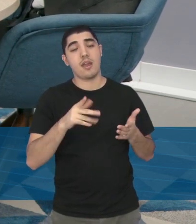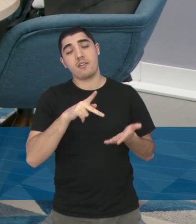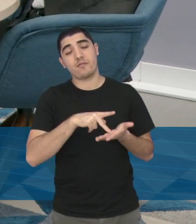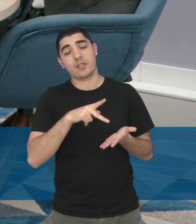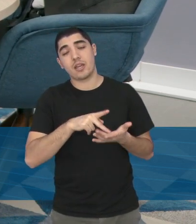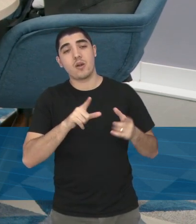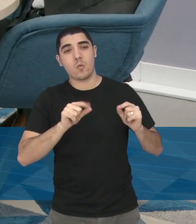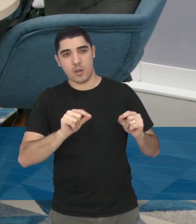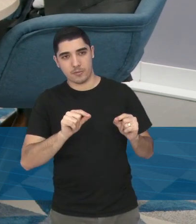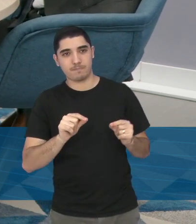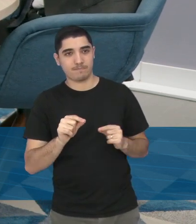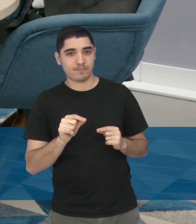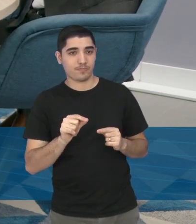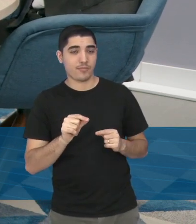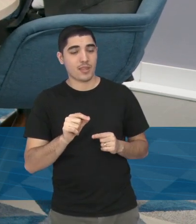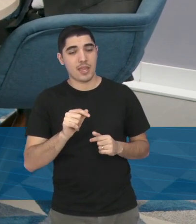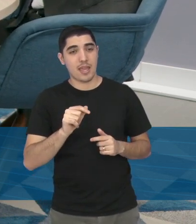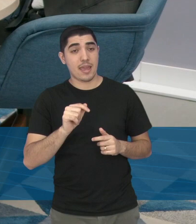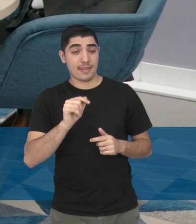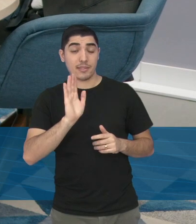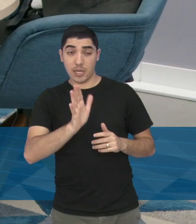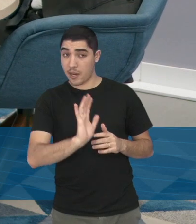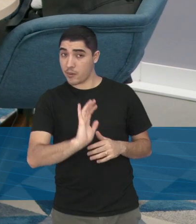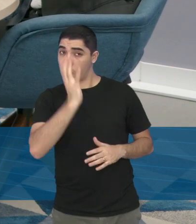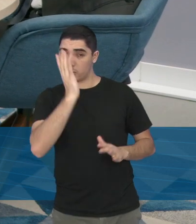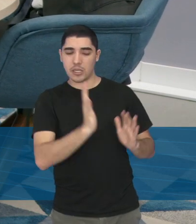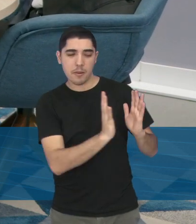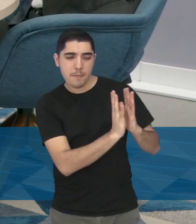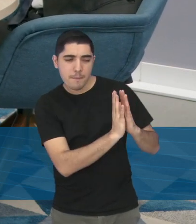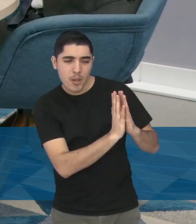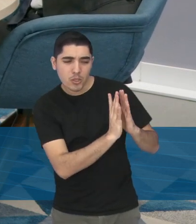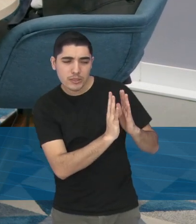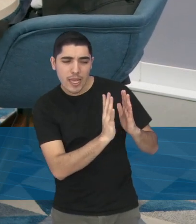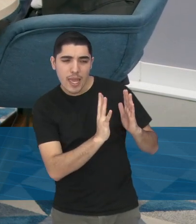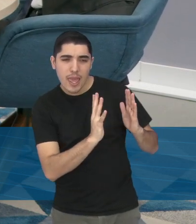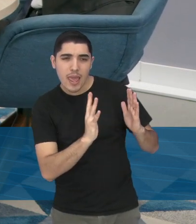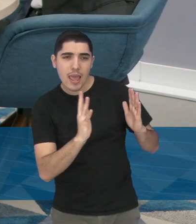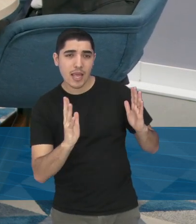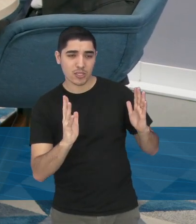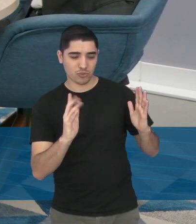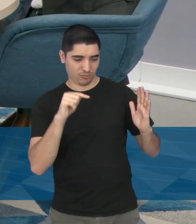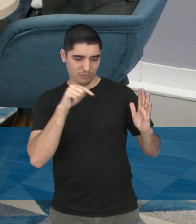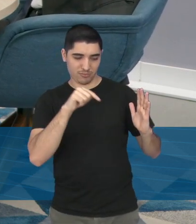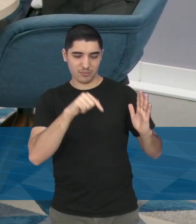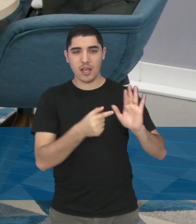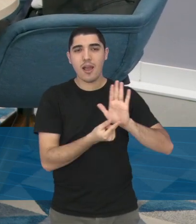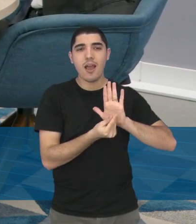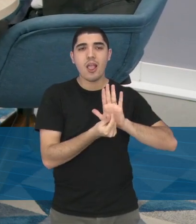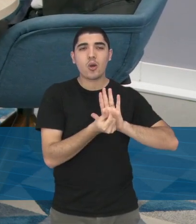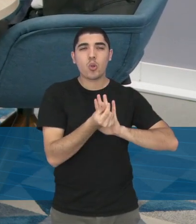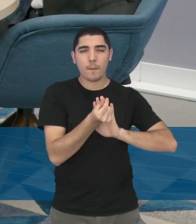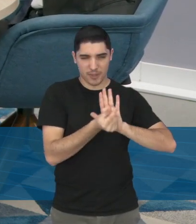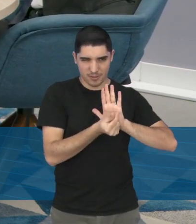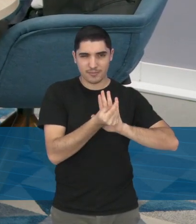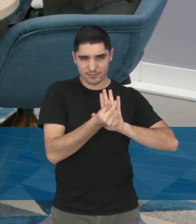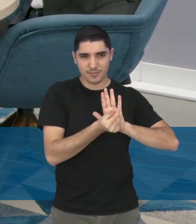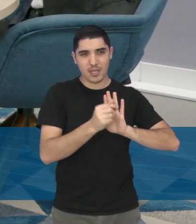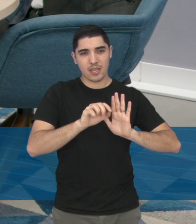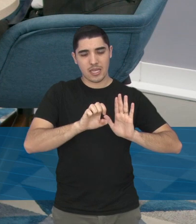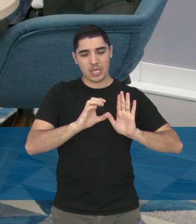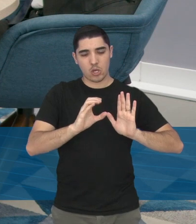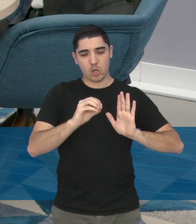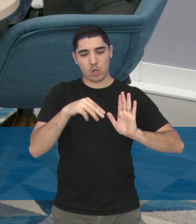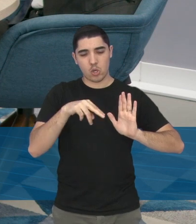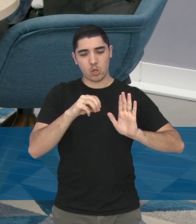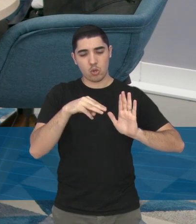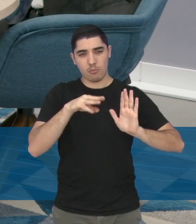a verdade é a seguinte, né? Nós atravessamos um processo onde a economia ela levou as empresas a